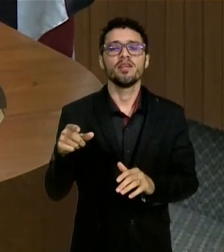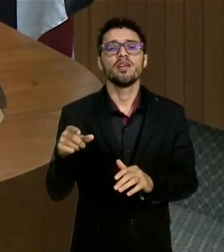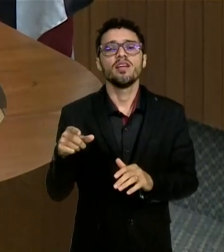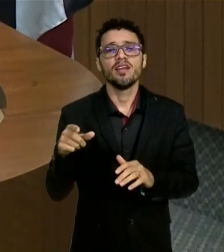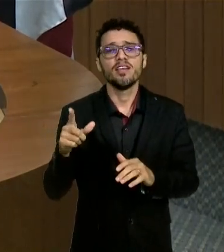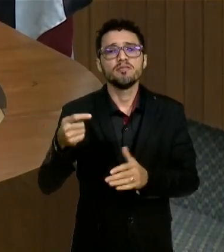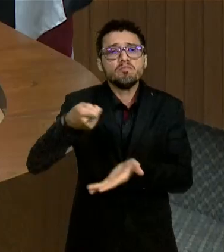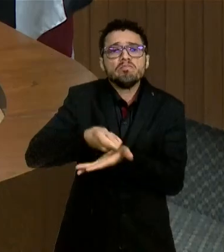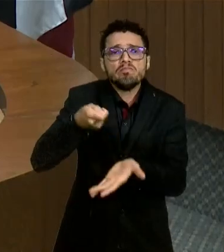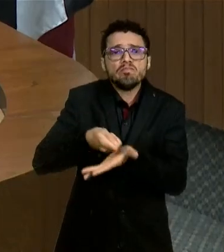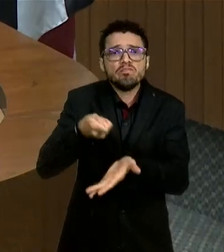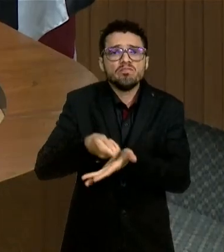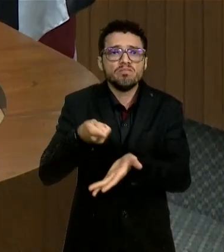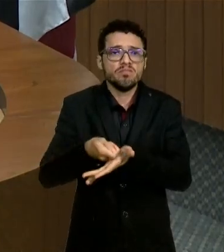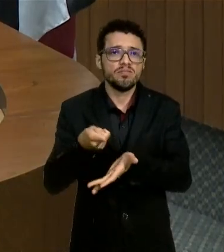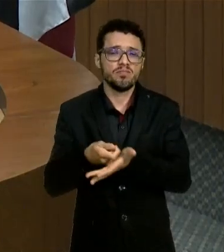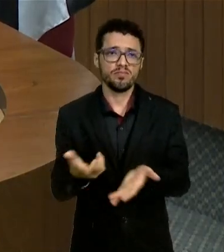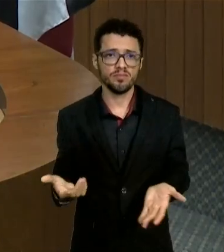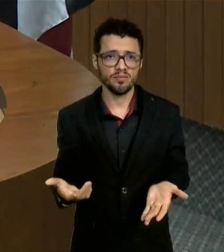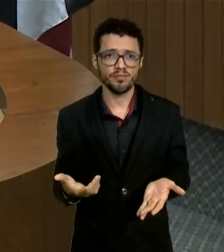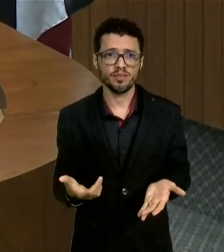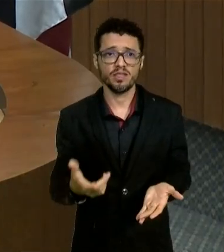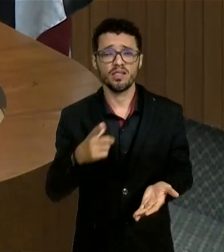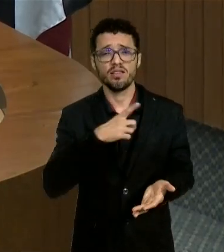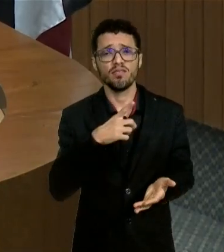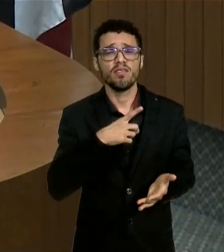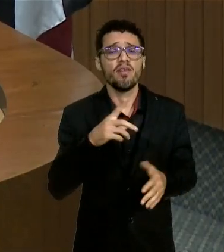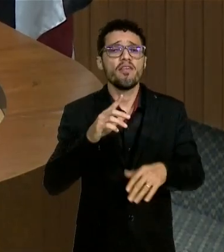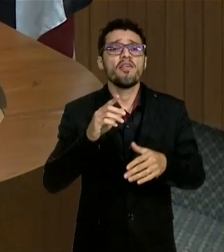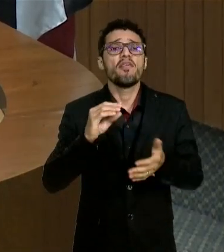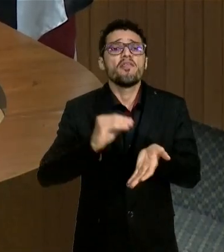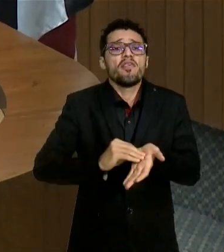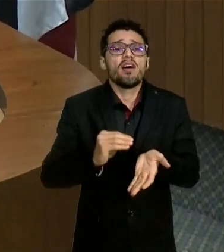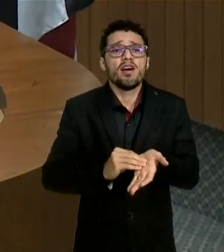é a desconsideração da personalidade jurídica cruzada.